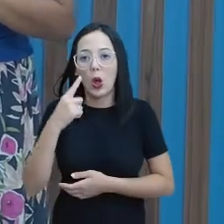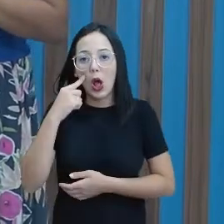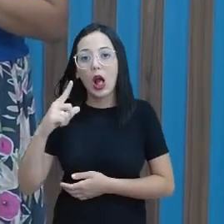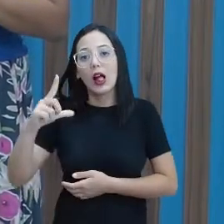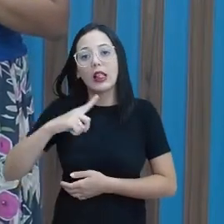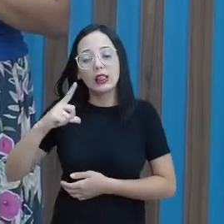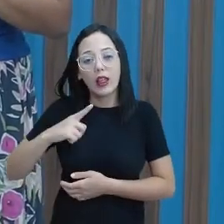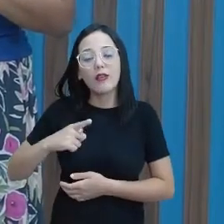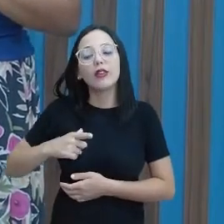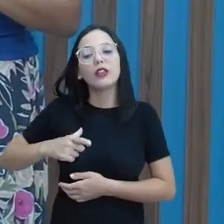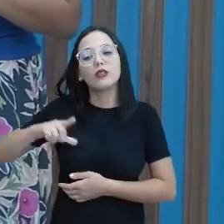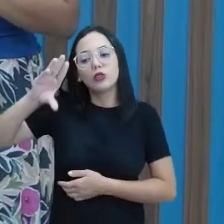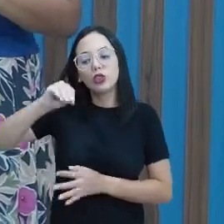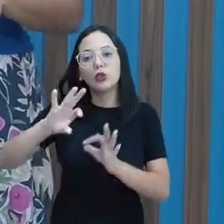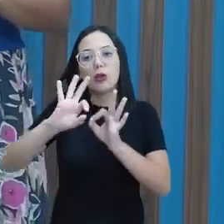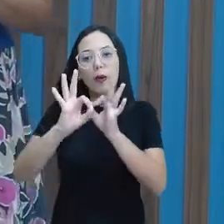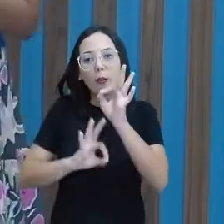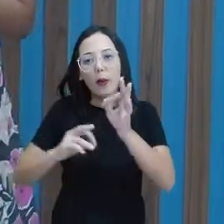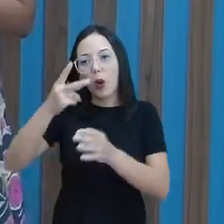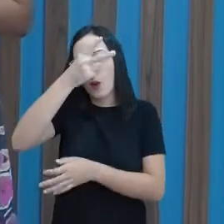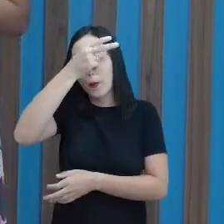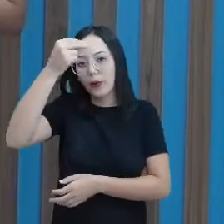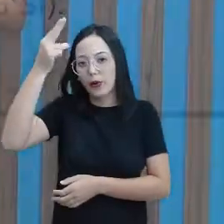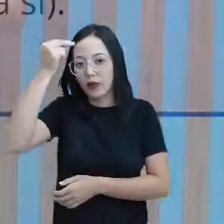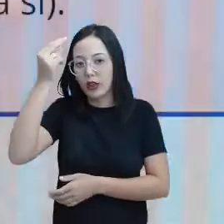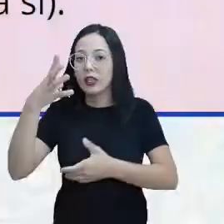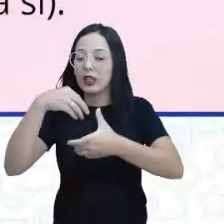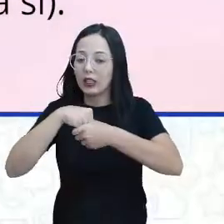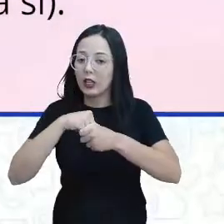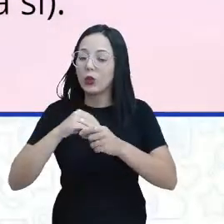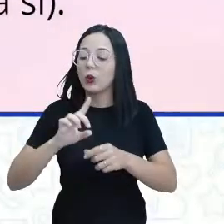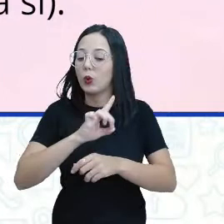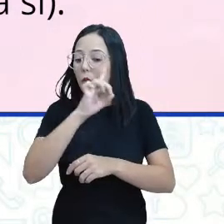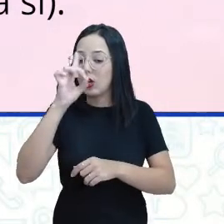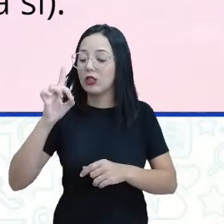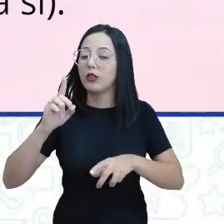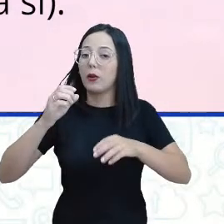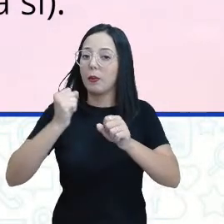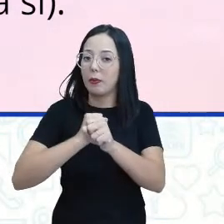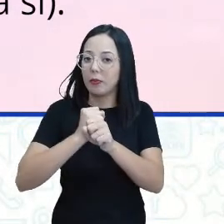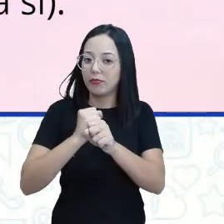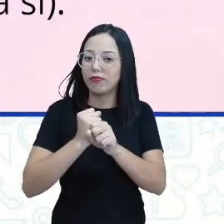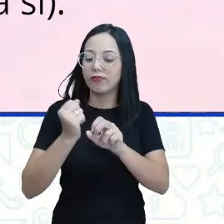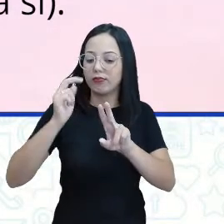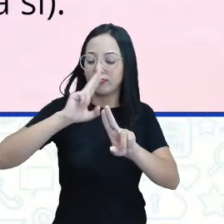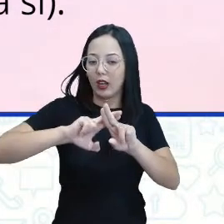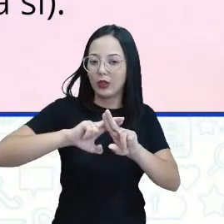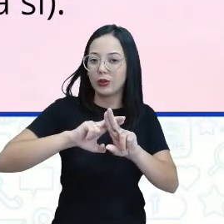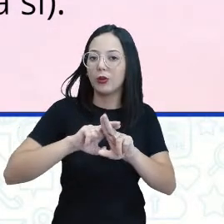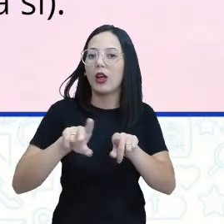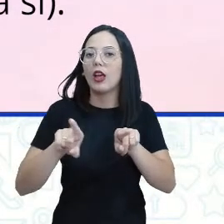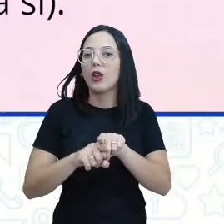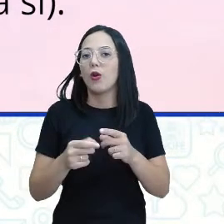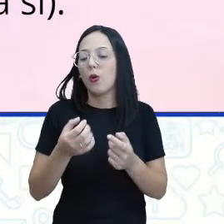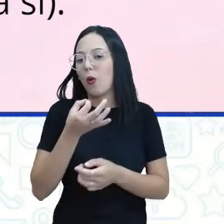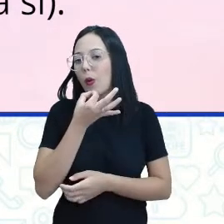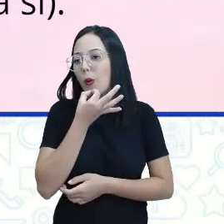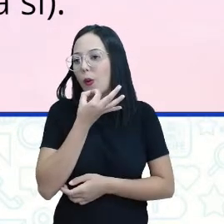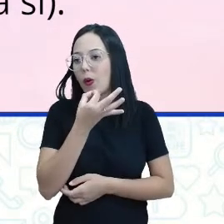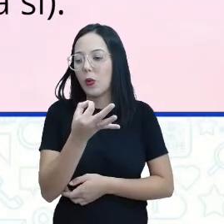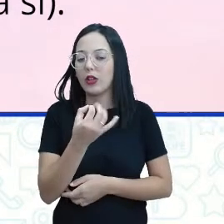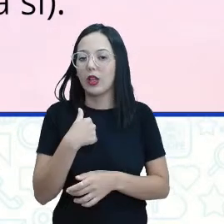um discurso e o prefeito, que naquele ano seria preso. Então, observe, eu estou fazendo uma um comentário, eu estou